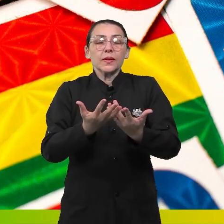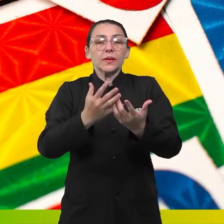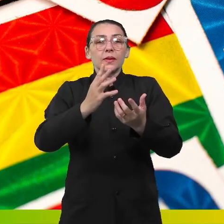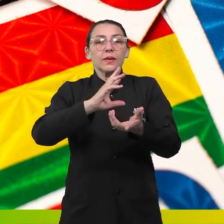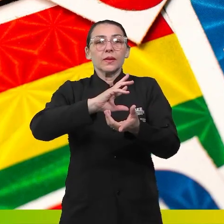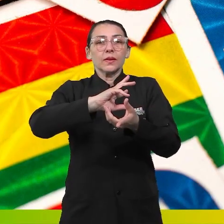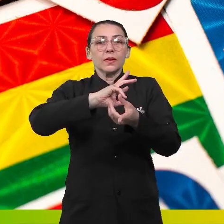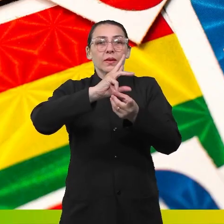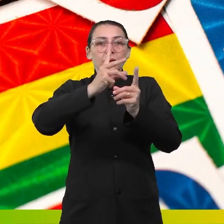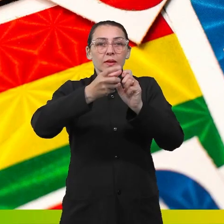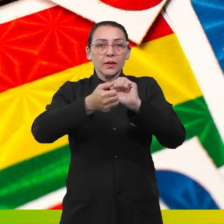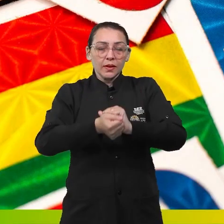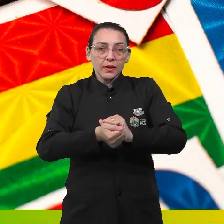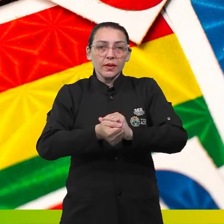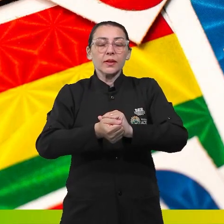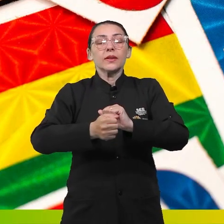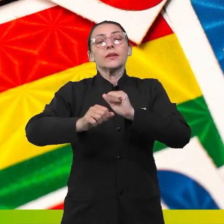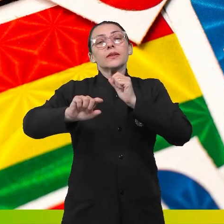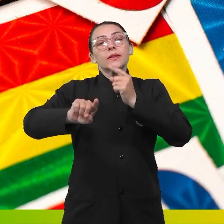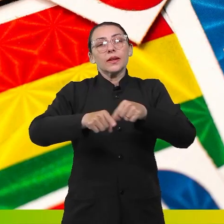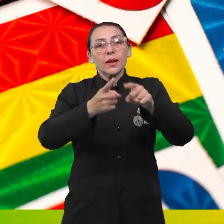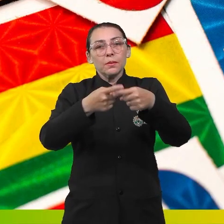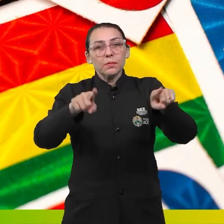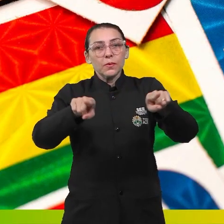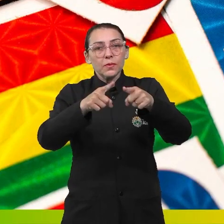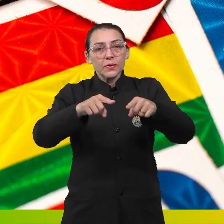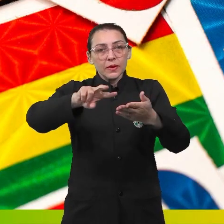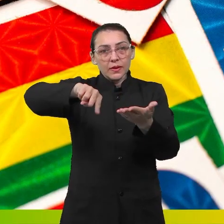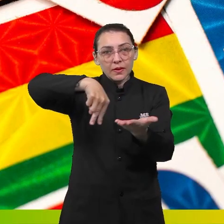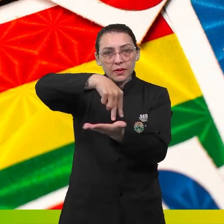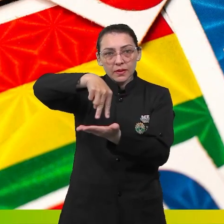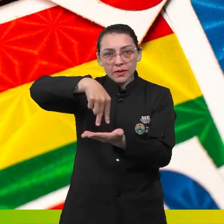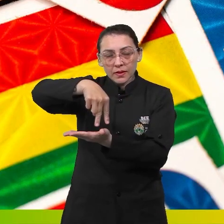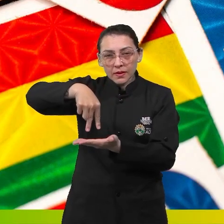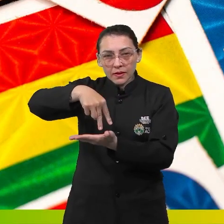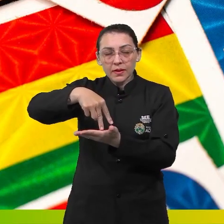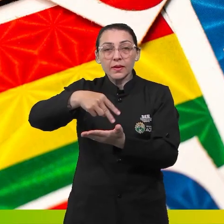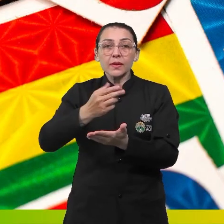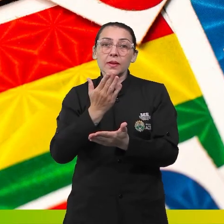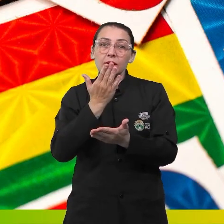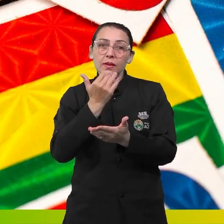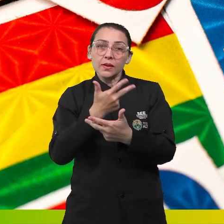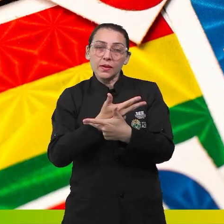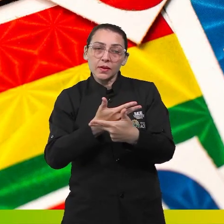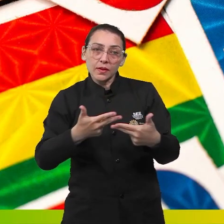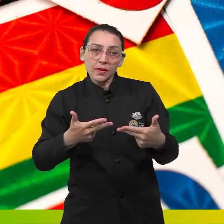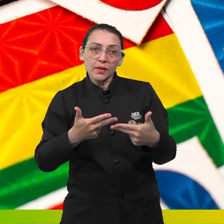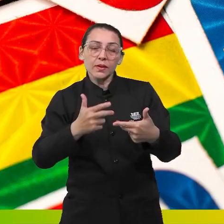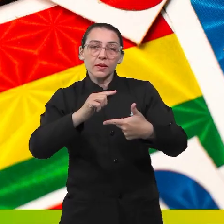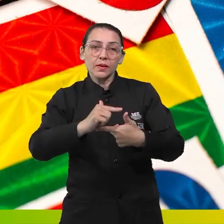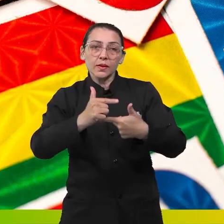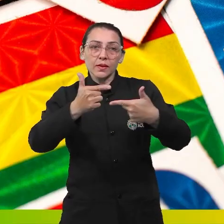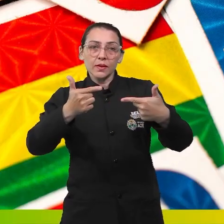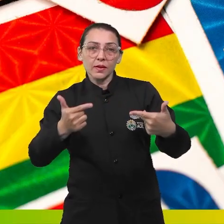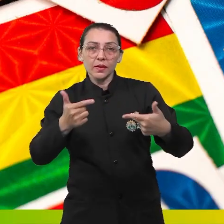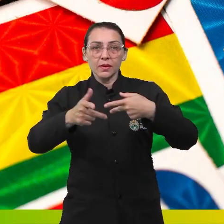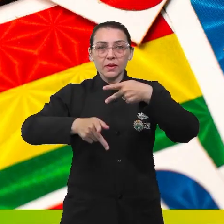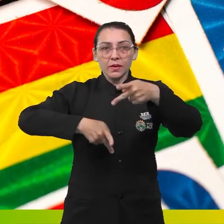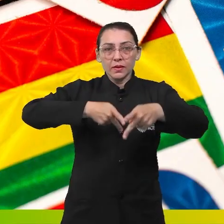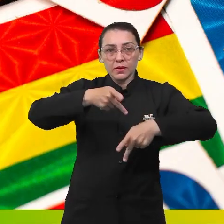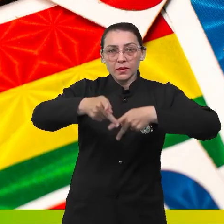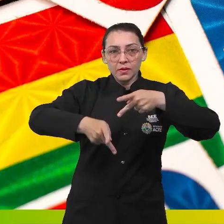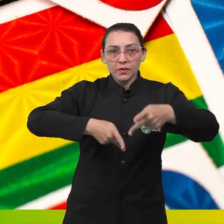arte, na música, na dança, na culinária, nas tradições dos